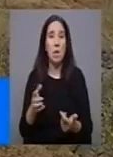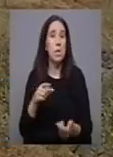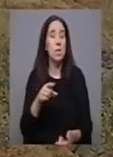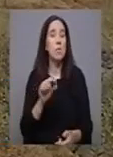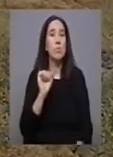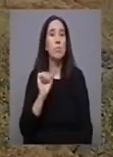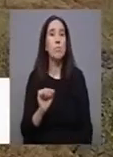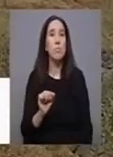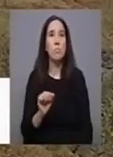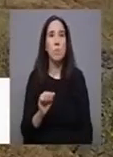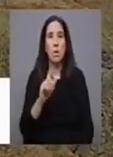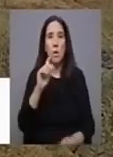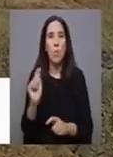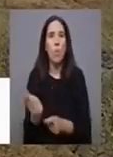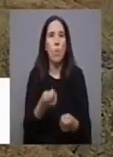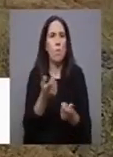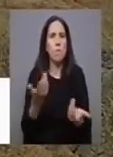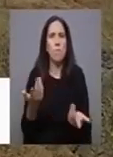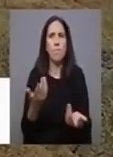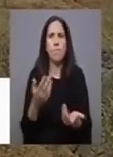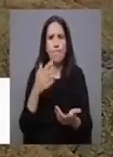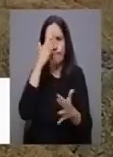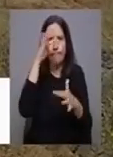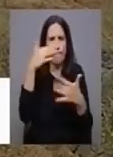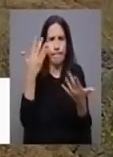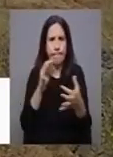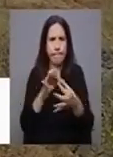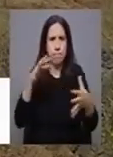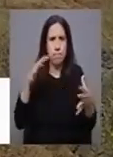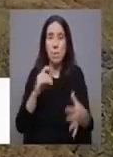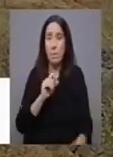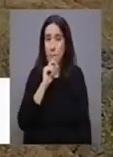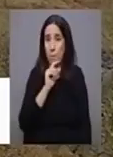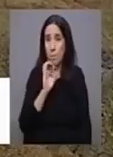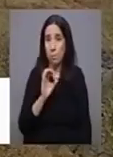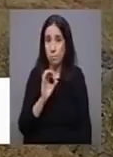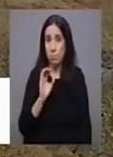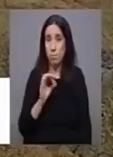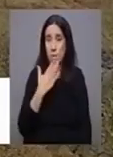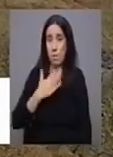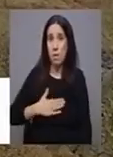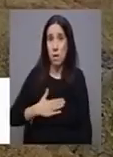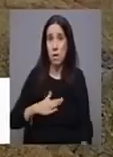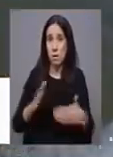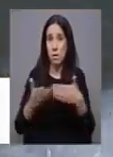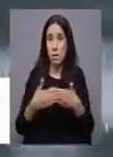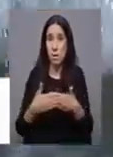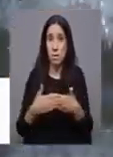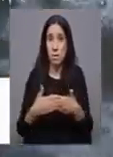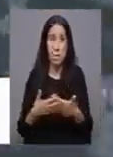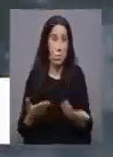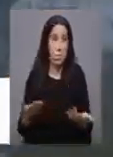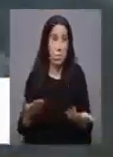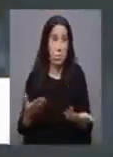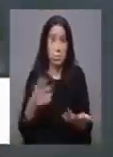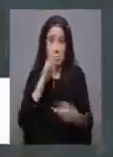vista do Golfo, é completamente impensável e, portanto, pode, a limite, levar ao encerramento de